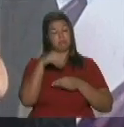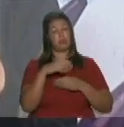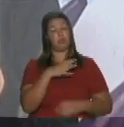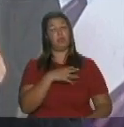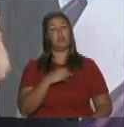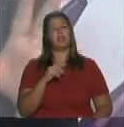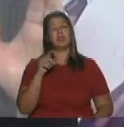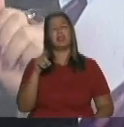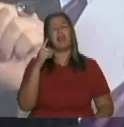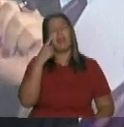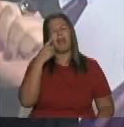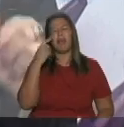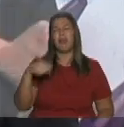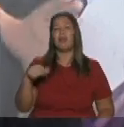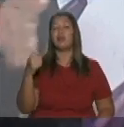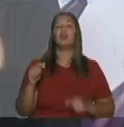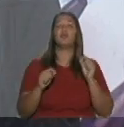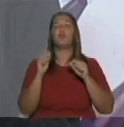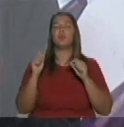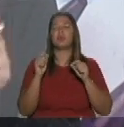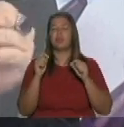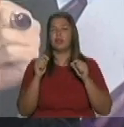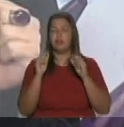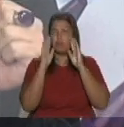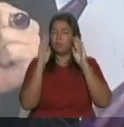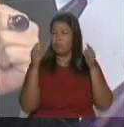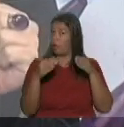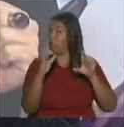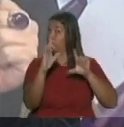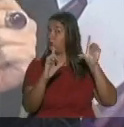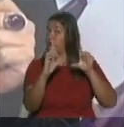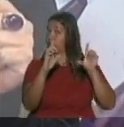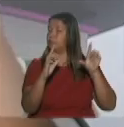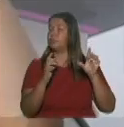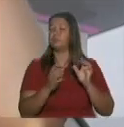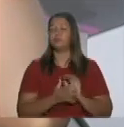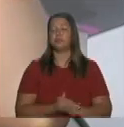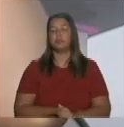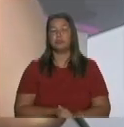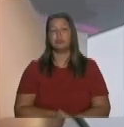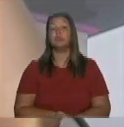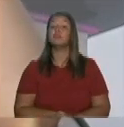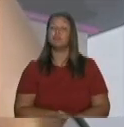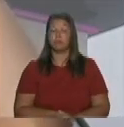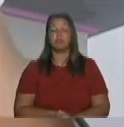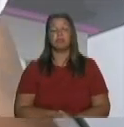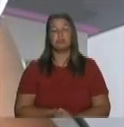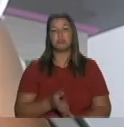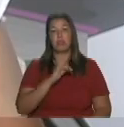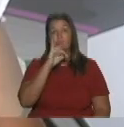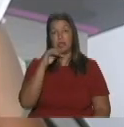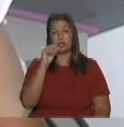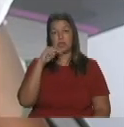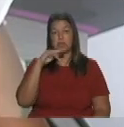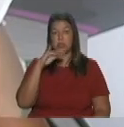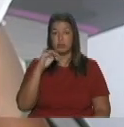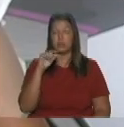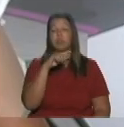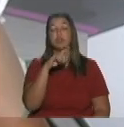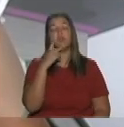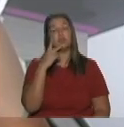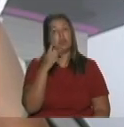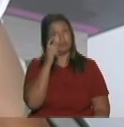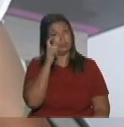esse impacto? Vamos falar da televisão para a gente poder focar. A Janine falou algo que eu acho bem interessante, que é essa